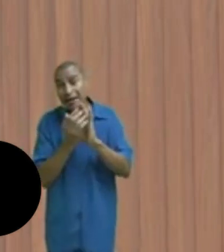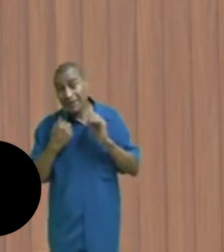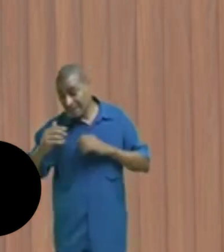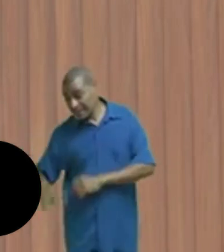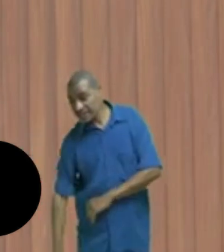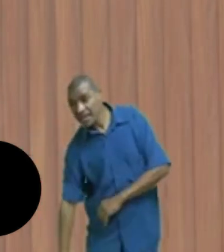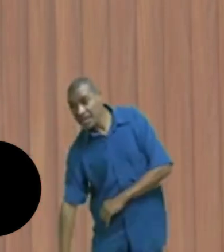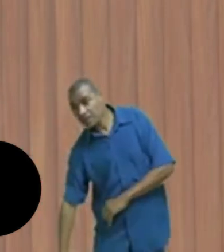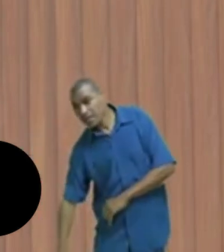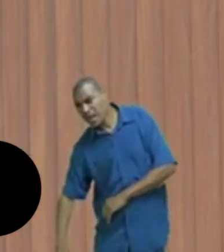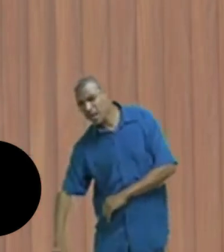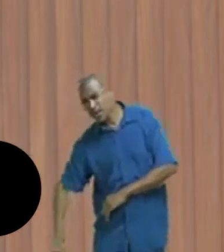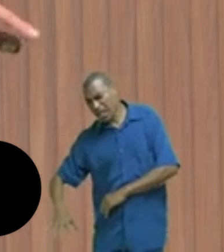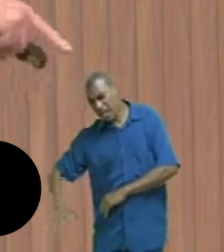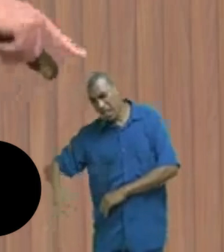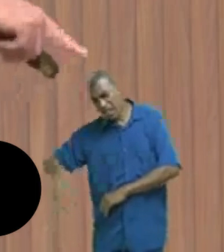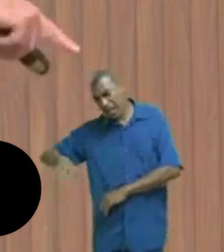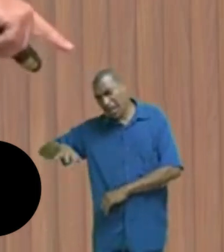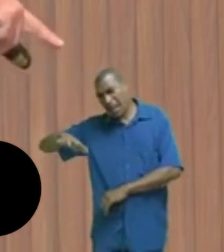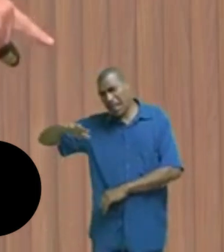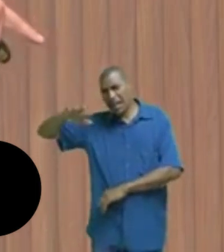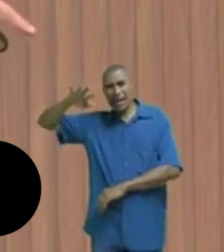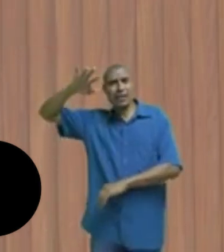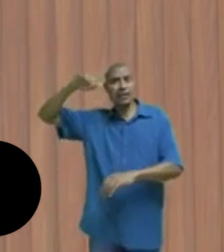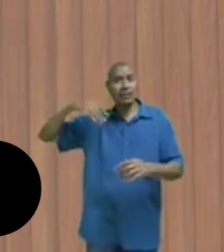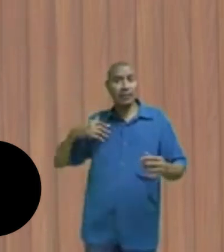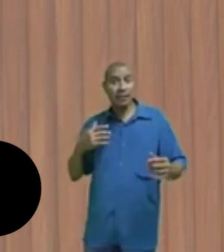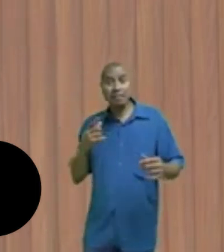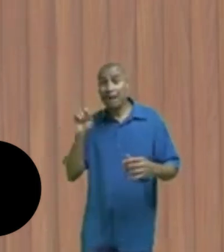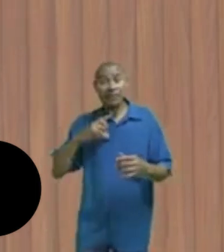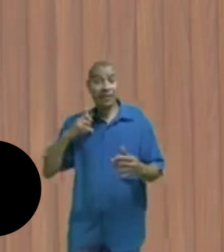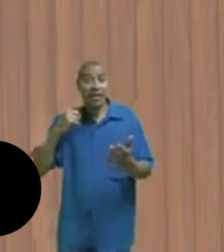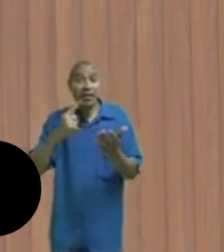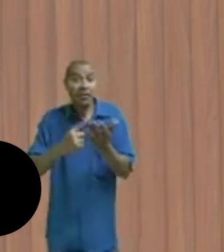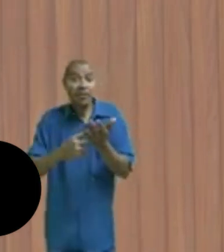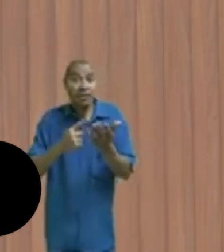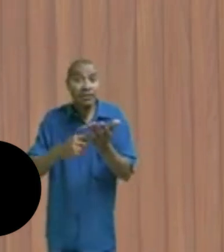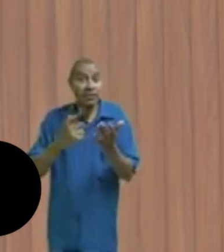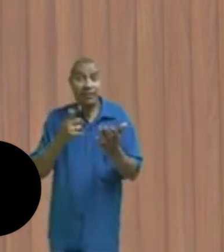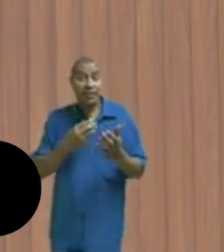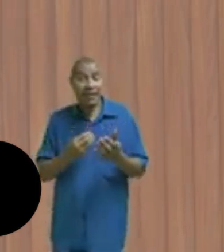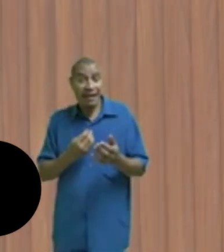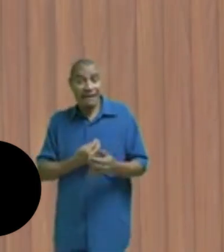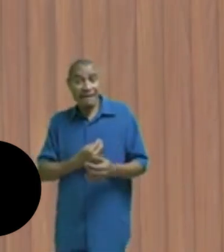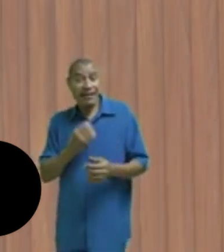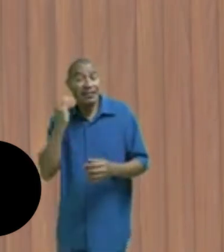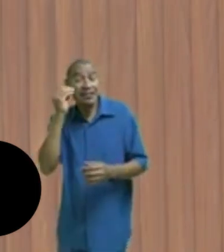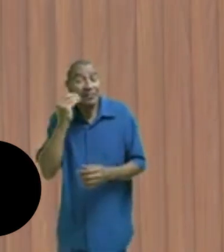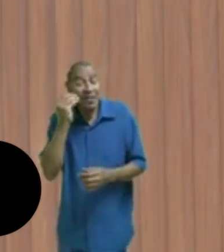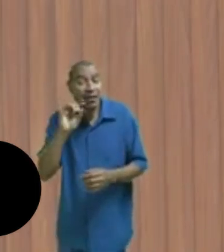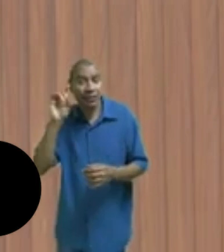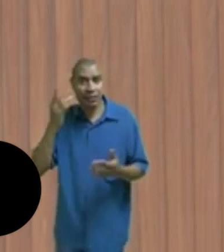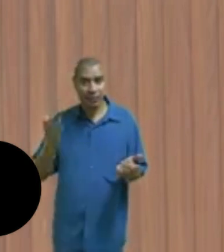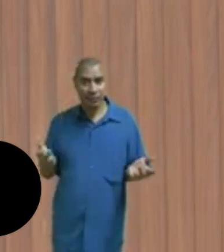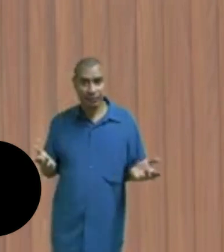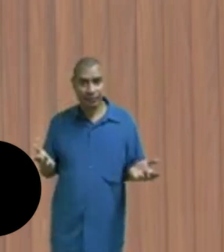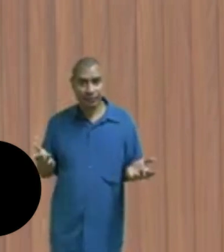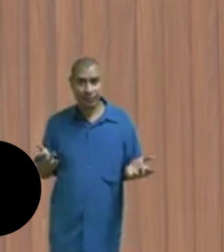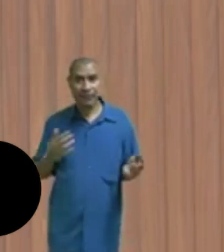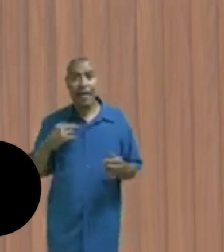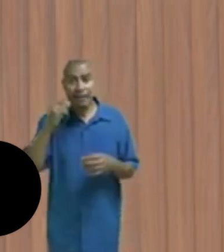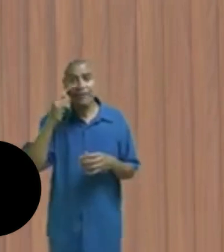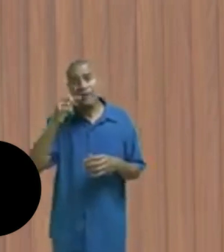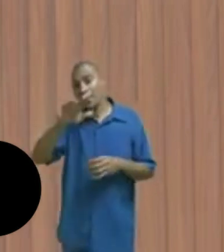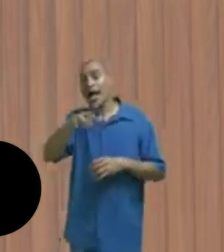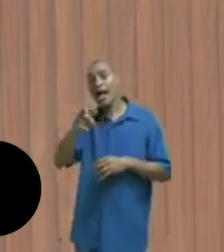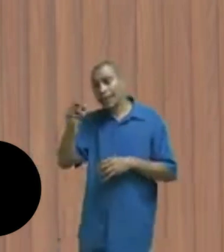Estava vendo aqui as meninas dançando, tinha uma pequenininha, né? Tão bonitinha. Daqui a pouco ela vai crescer, vai se tornar adulta, daqui a